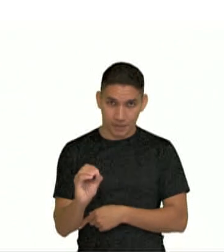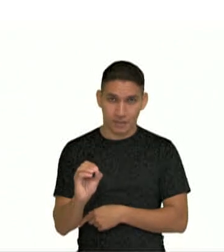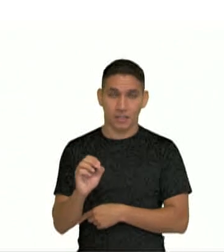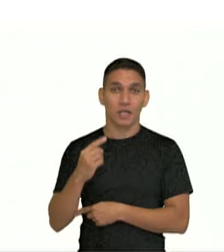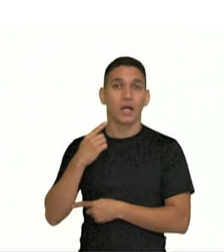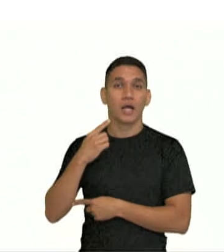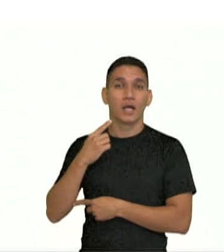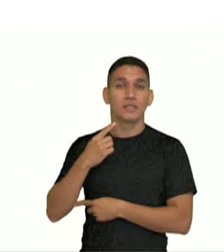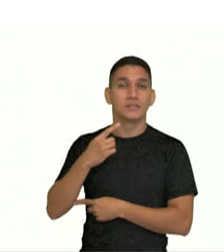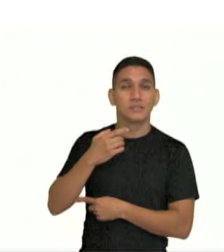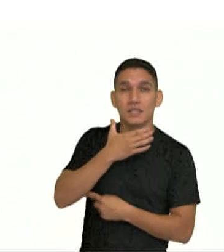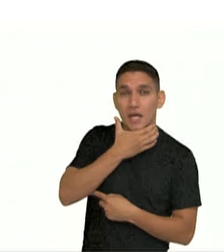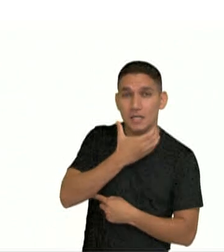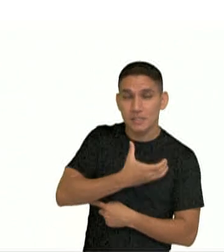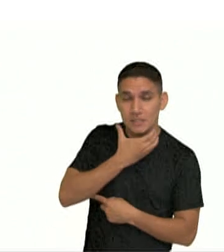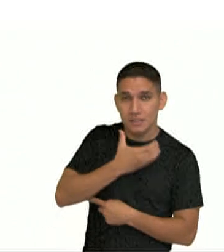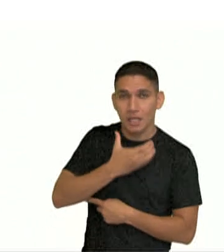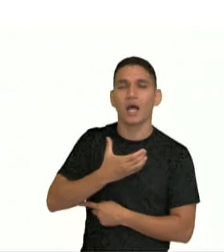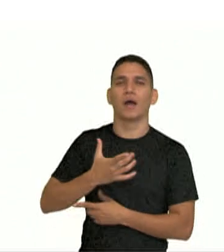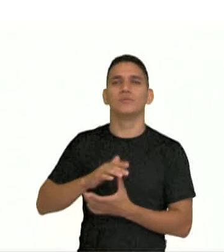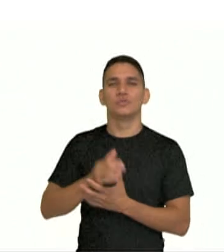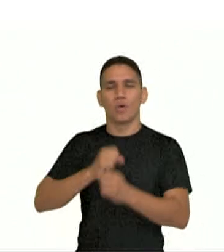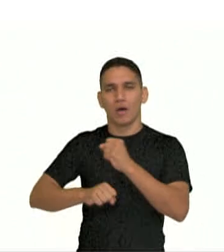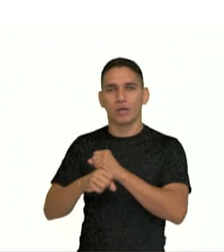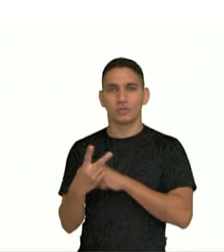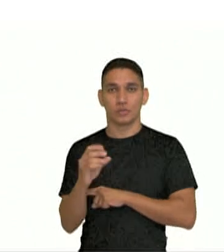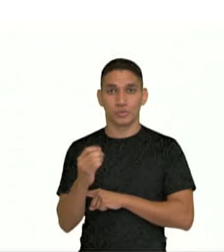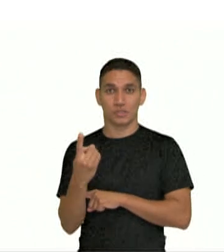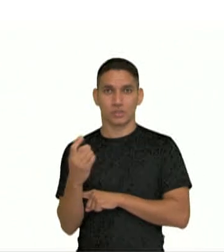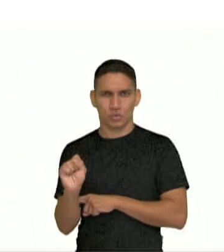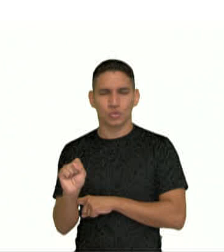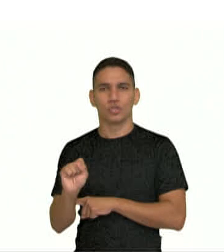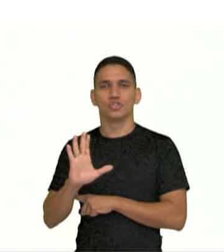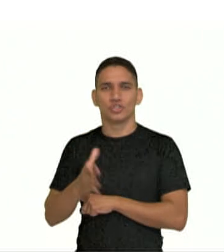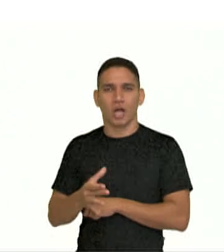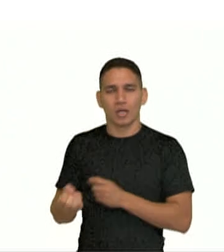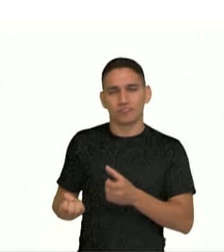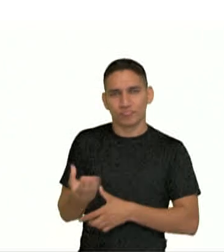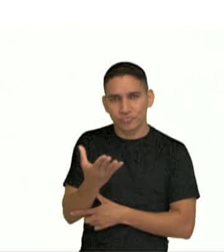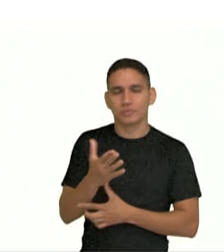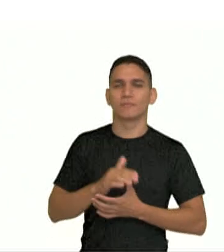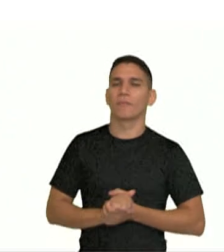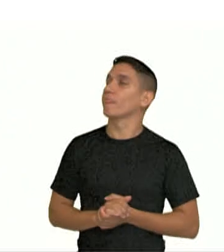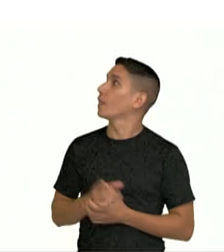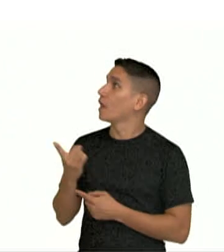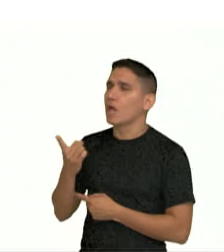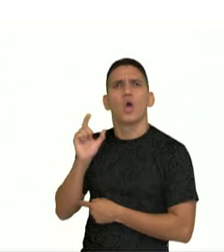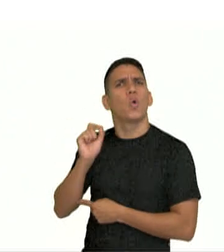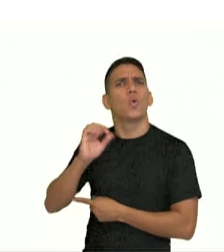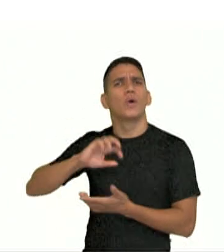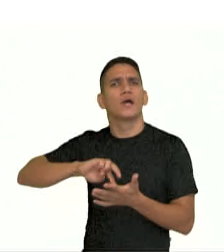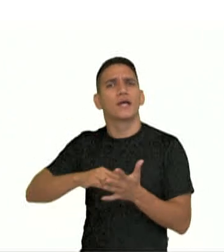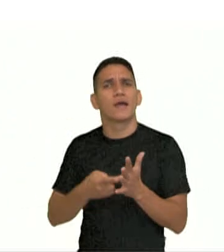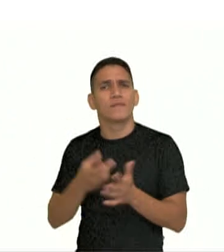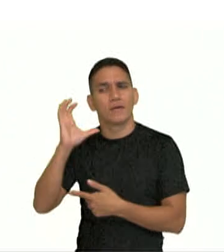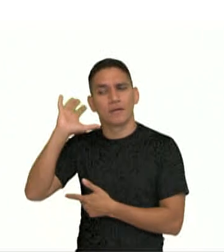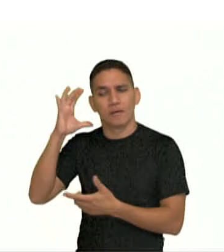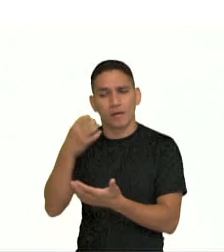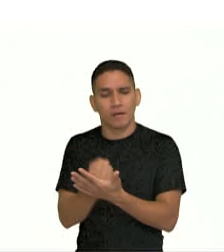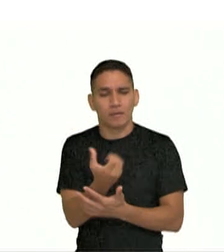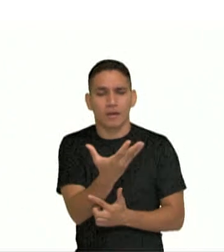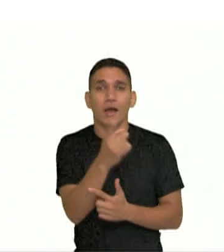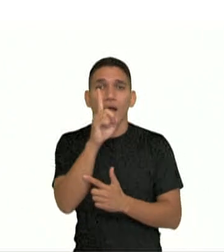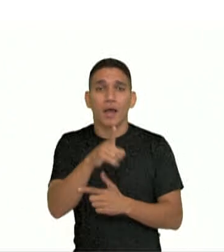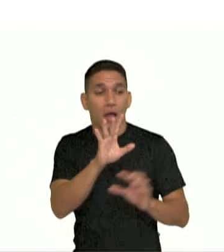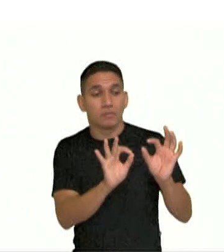30/12/2019, às 6 horas, atualizado há um ano. O que são podcasts? Podcasts são